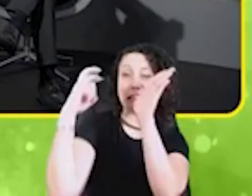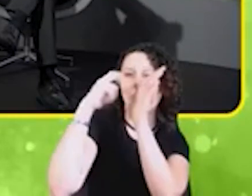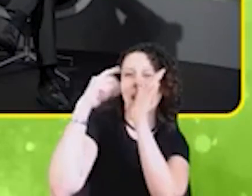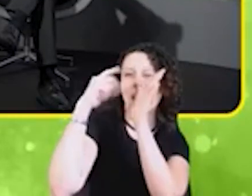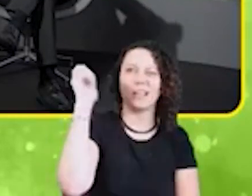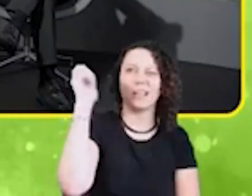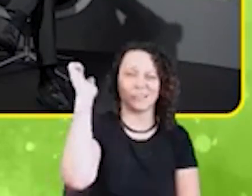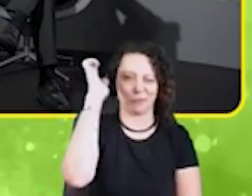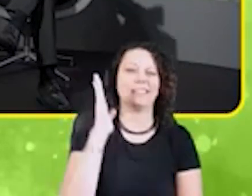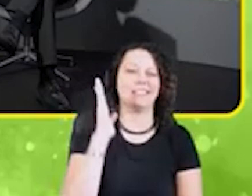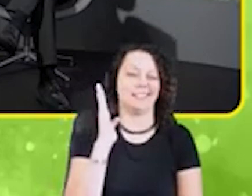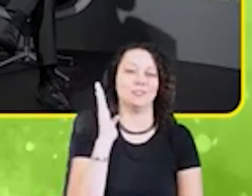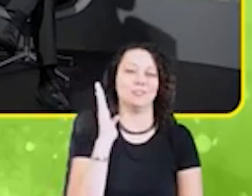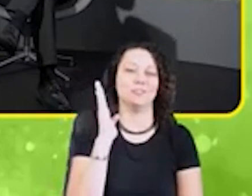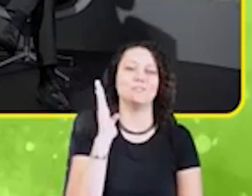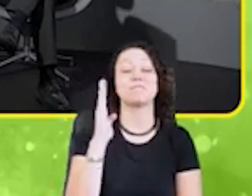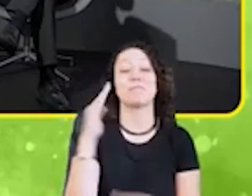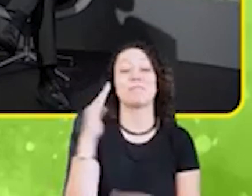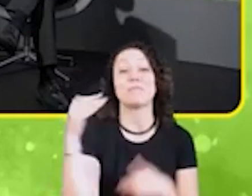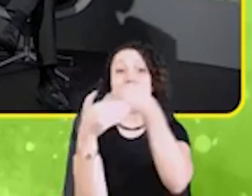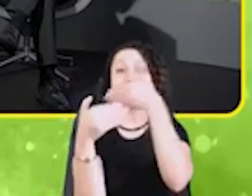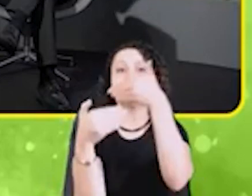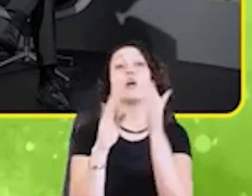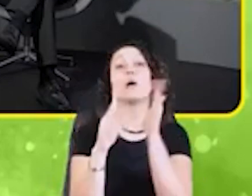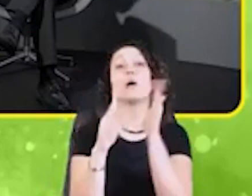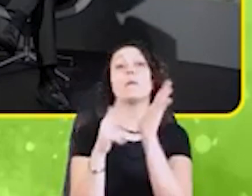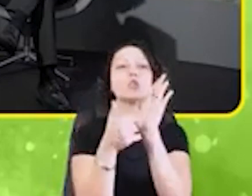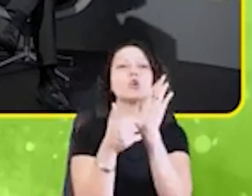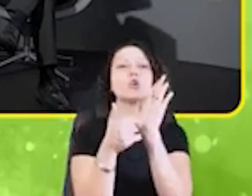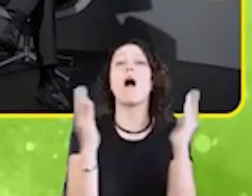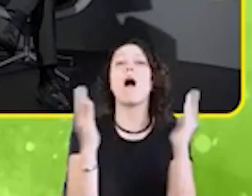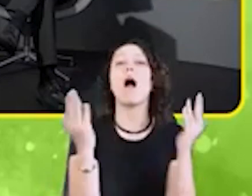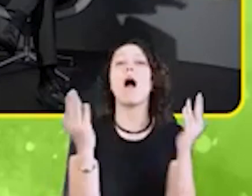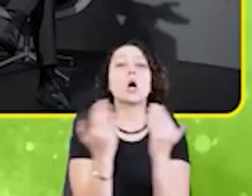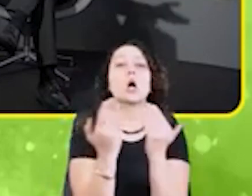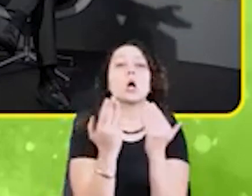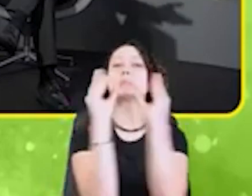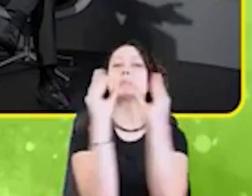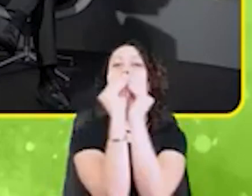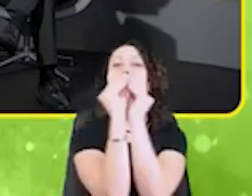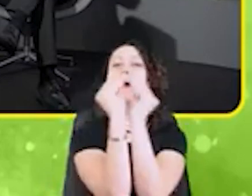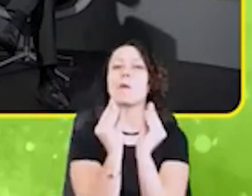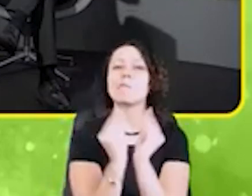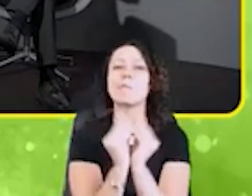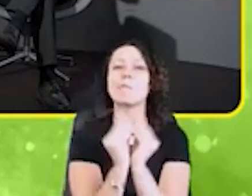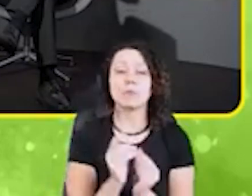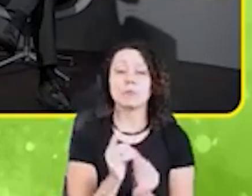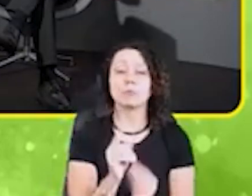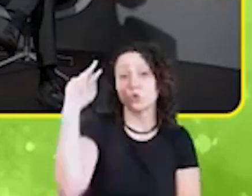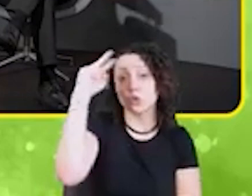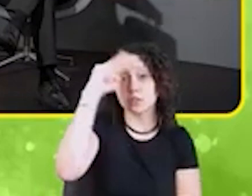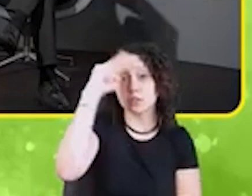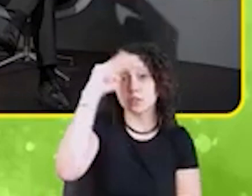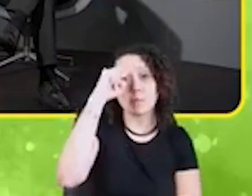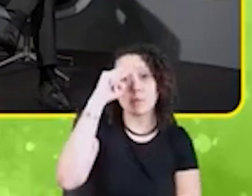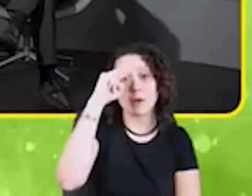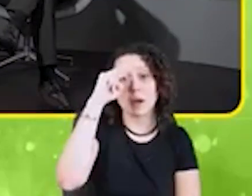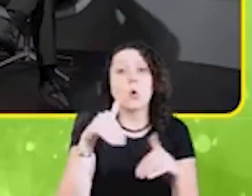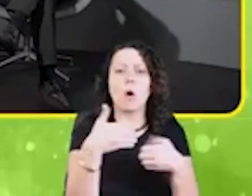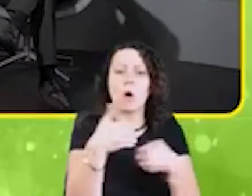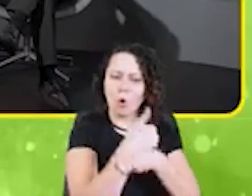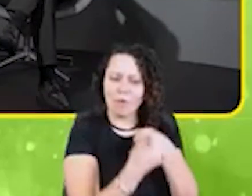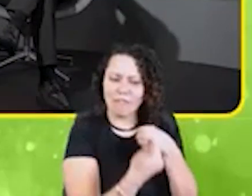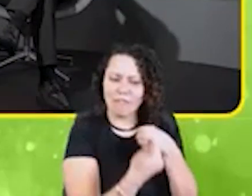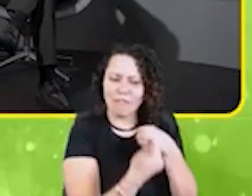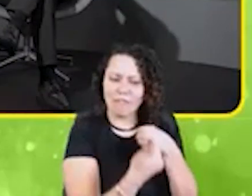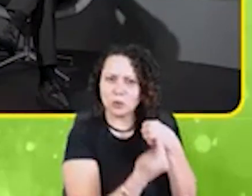vale a pena a gente passar brevemente só para lembrar um pouco da Gama de iniciativas que o governo não vem desenvolvendo